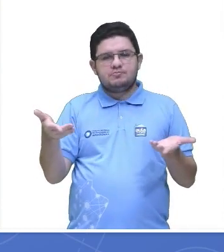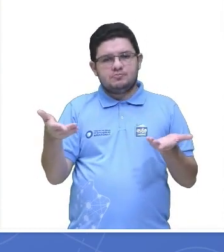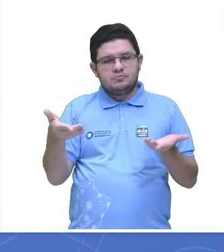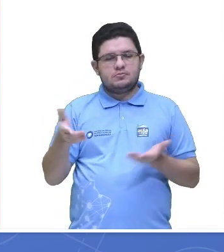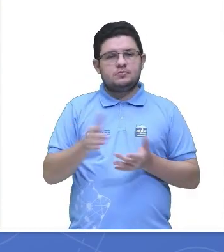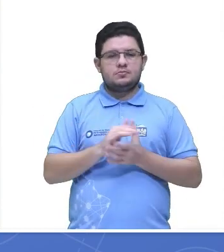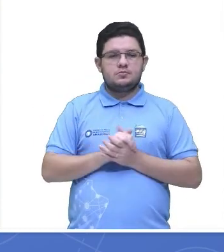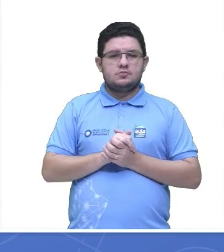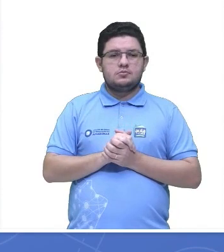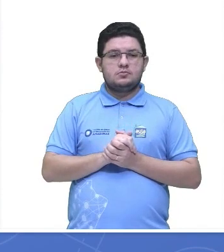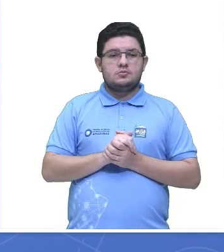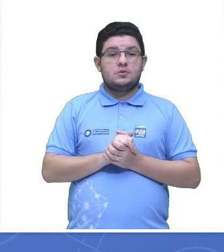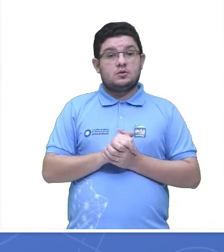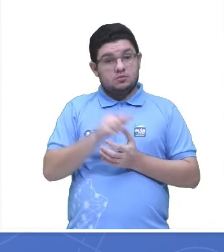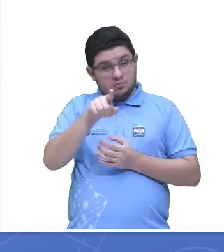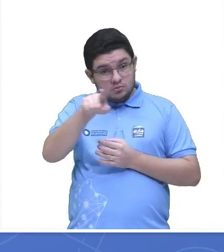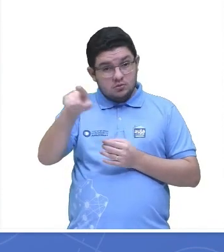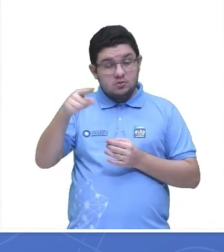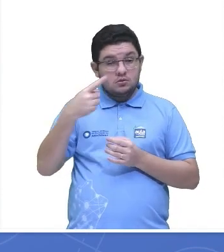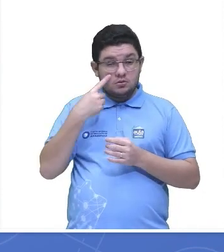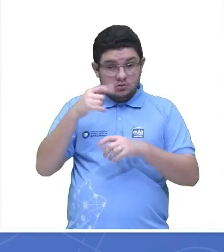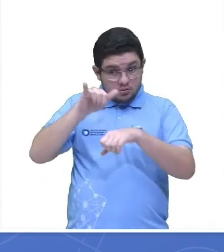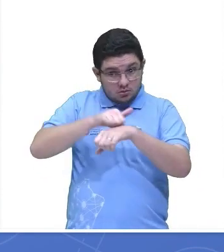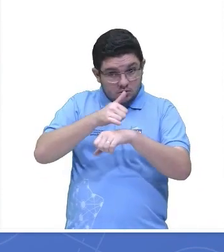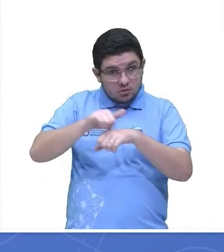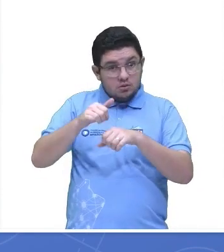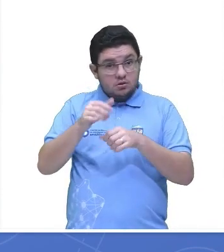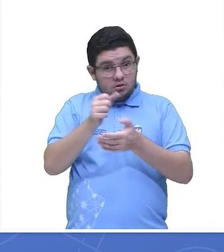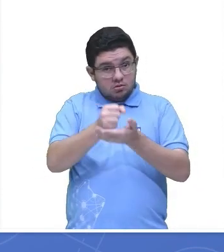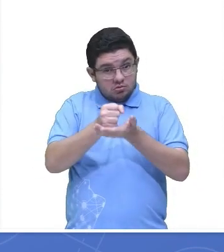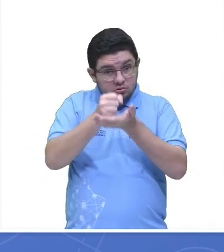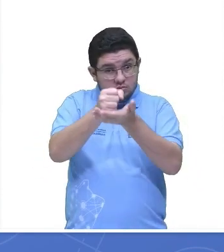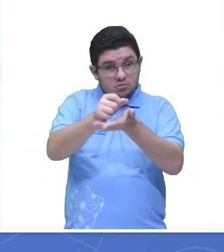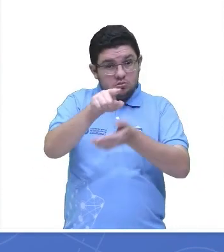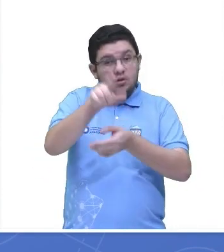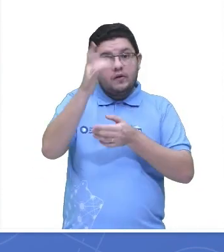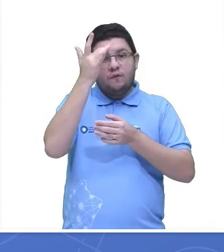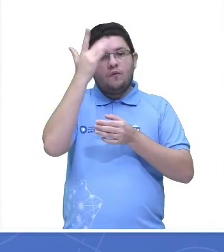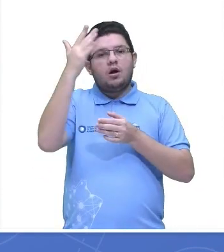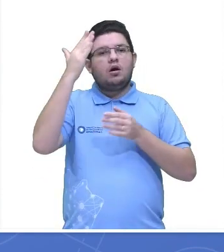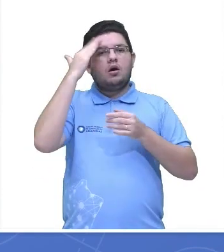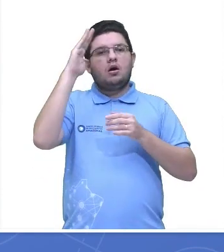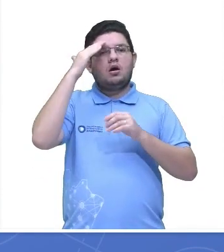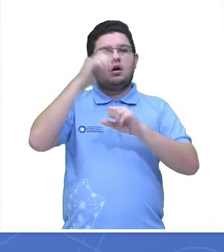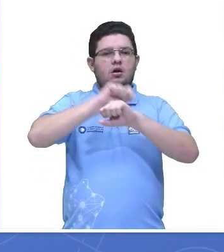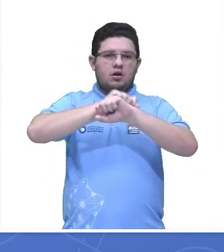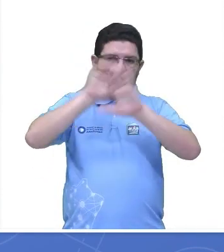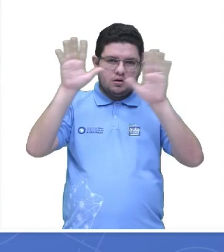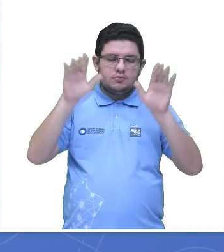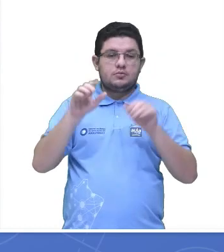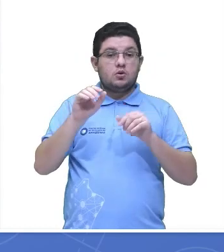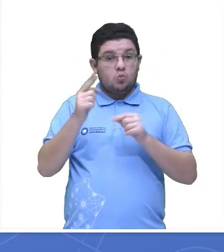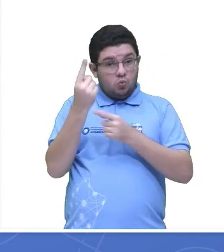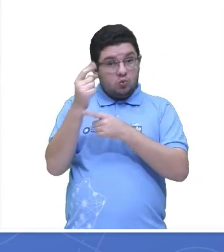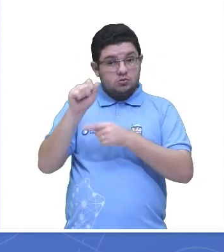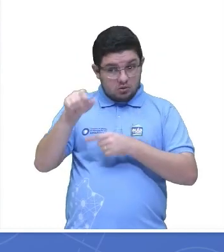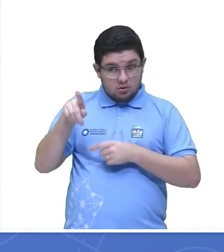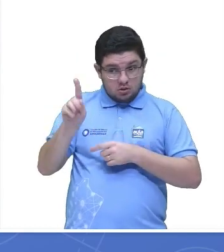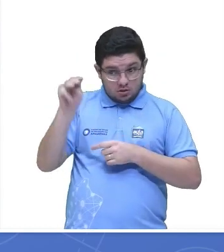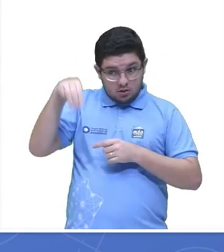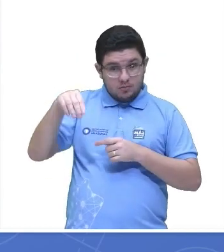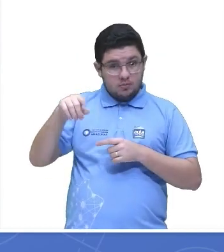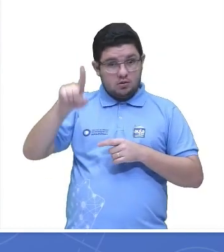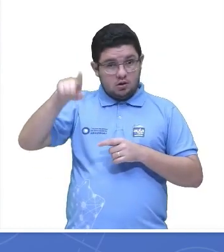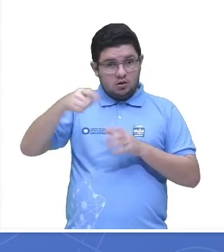daquela data. Então, são estratégias que facilitam bastante. E o skimming, então, né, uma das características é ler o primeiro e último